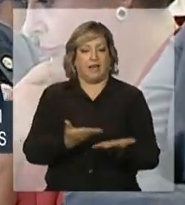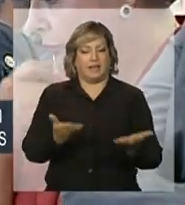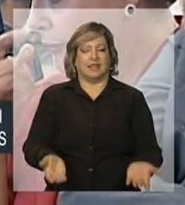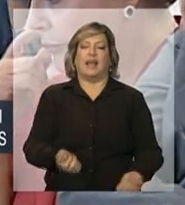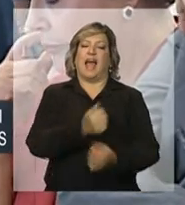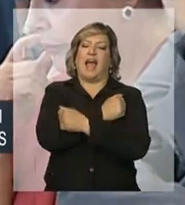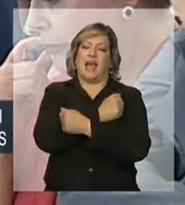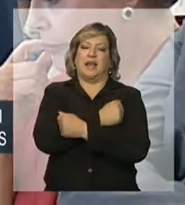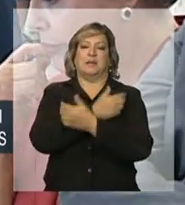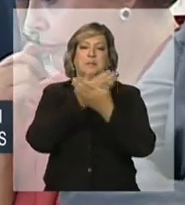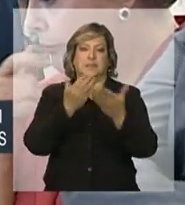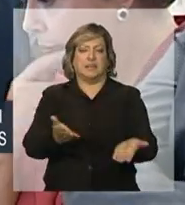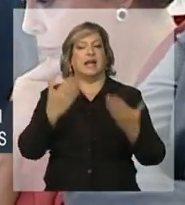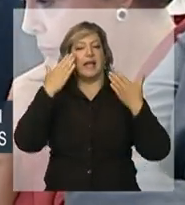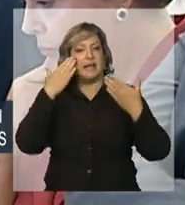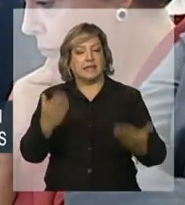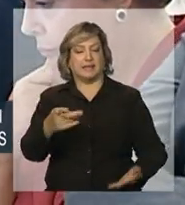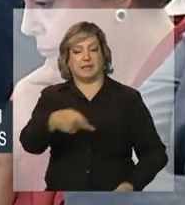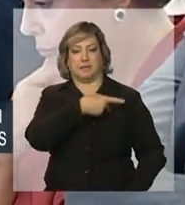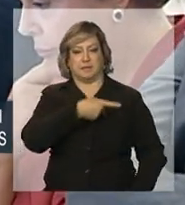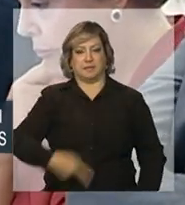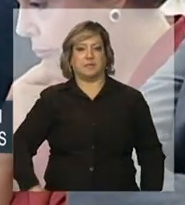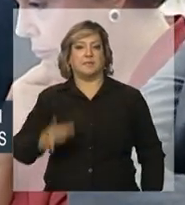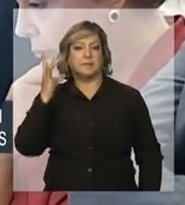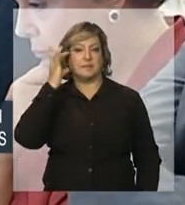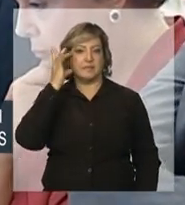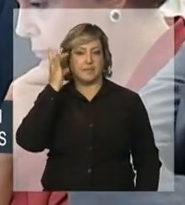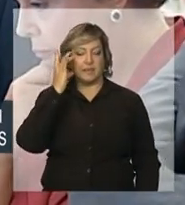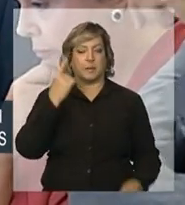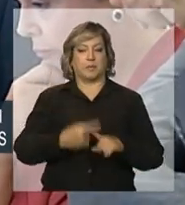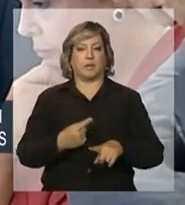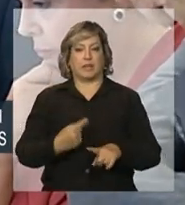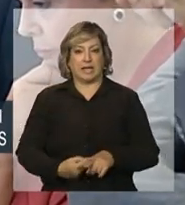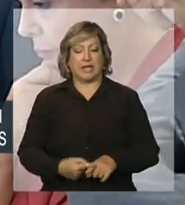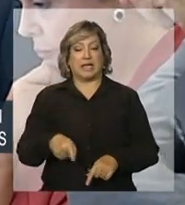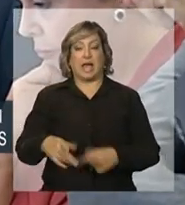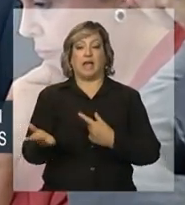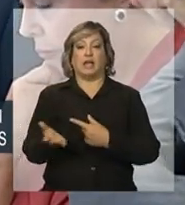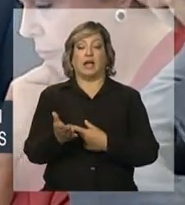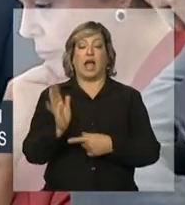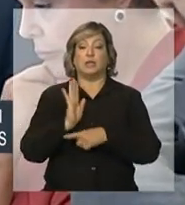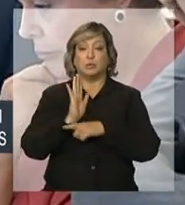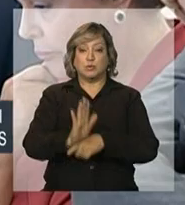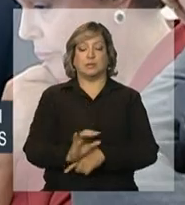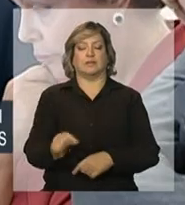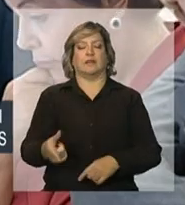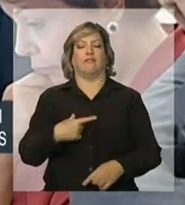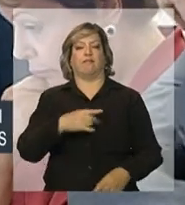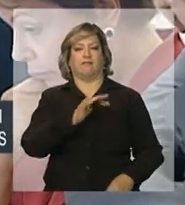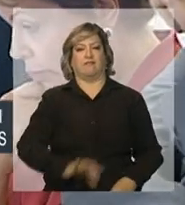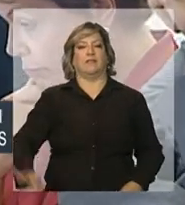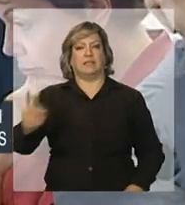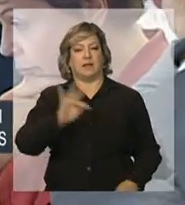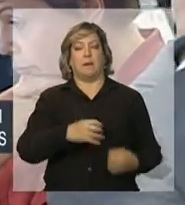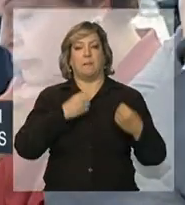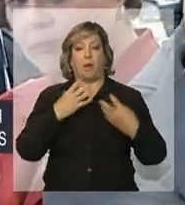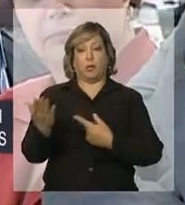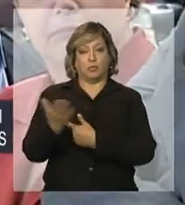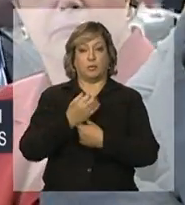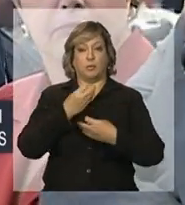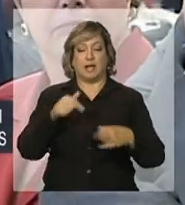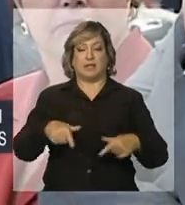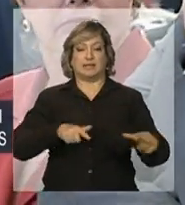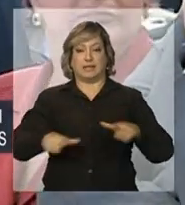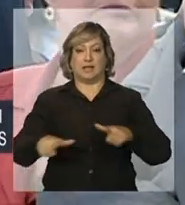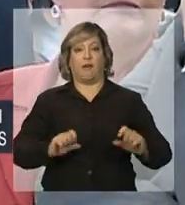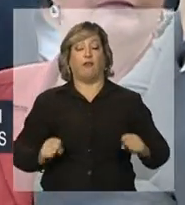dar um abraço especial, agradecer à nossa presidenta, porque realmente a ajuda federal e a coordenação federal dessas